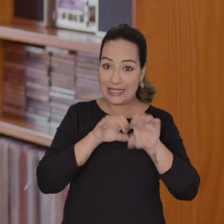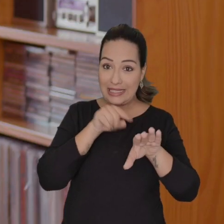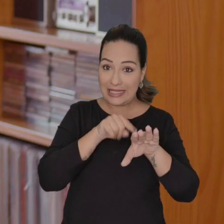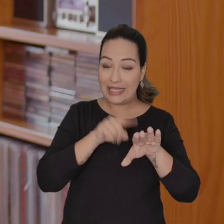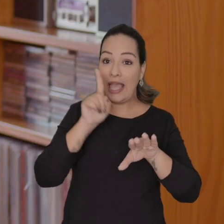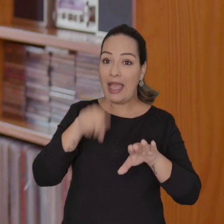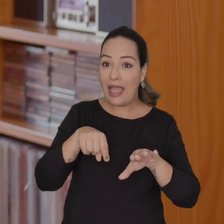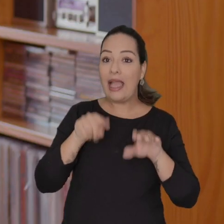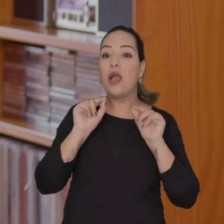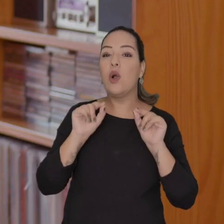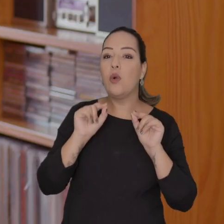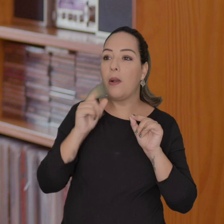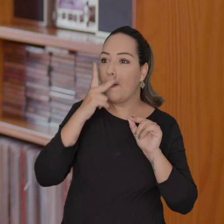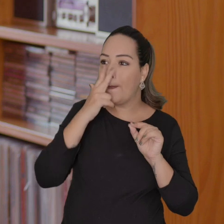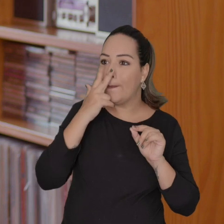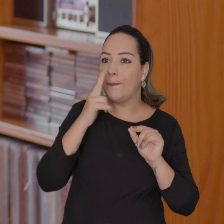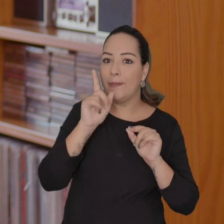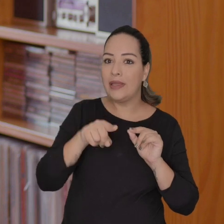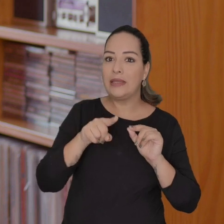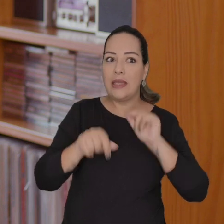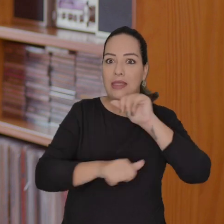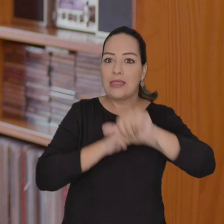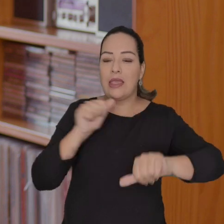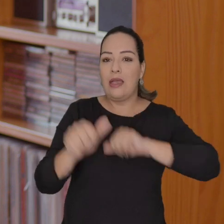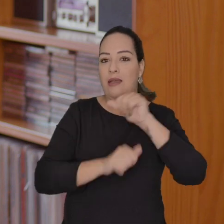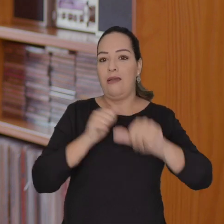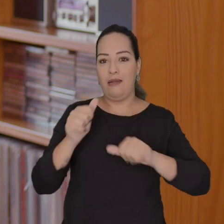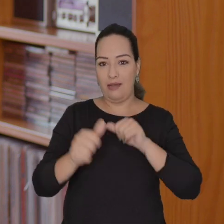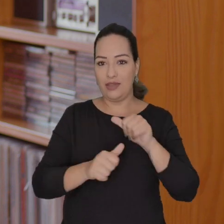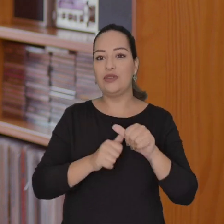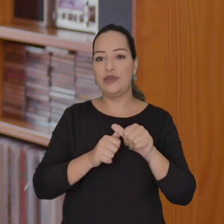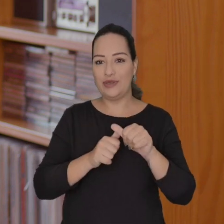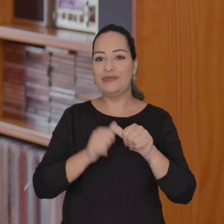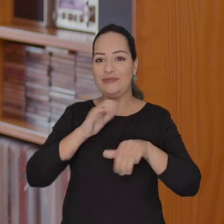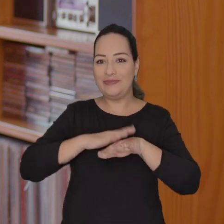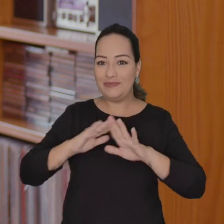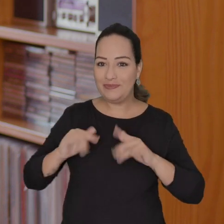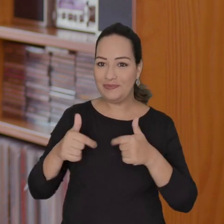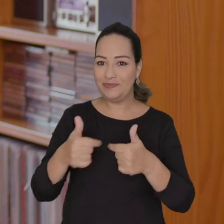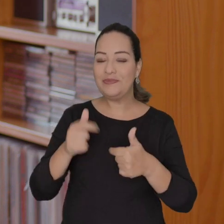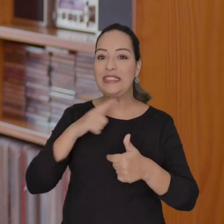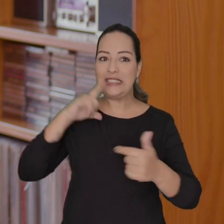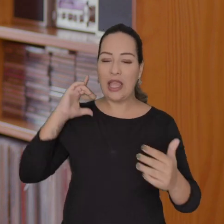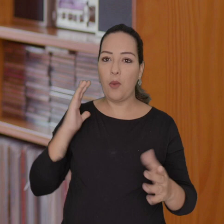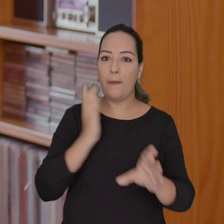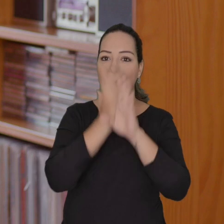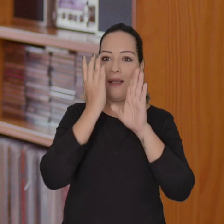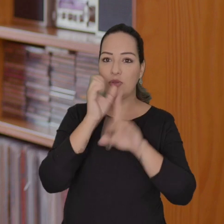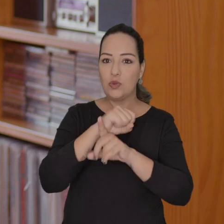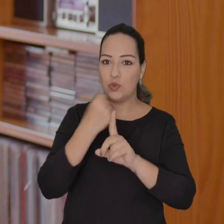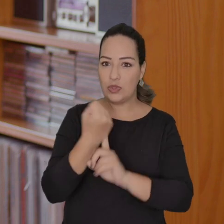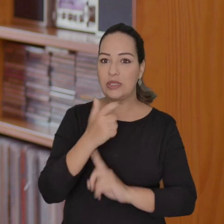é visto como um ato tremendamente transformador e com um enorme impacto